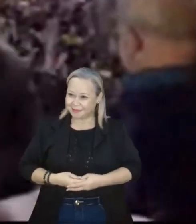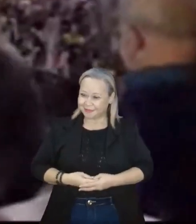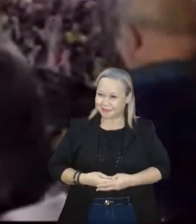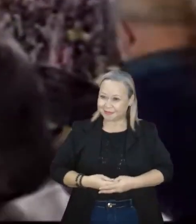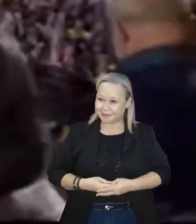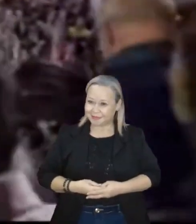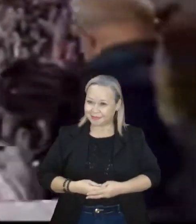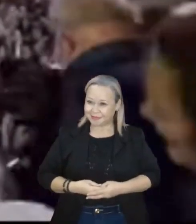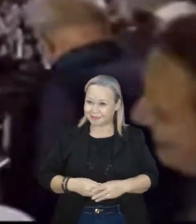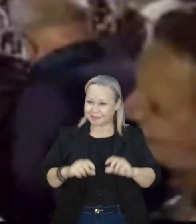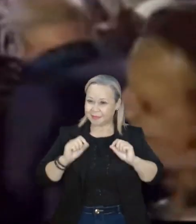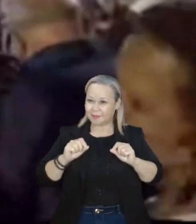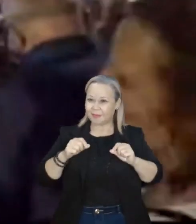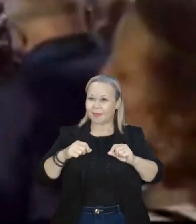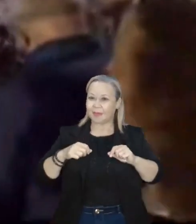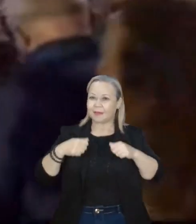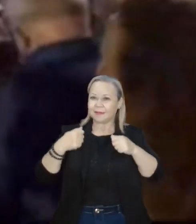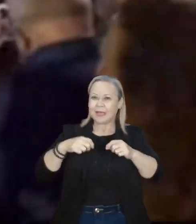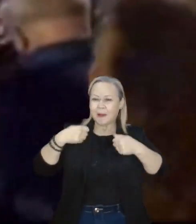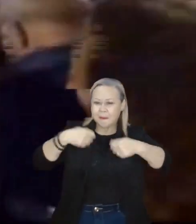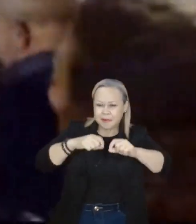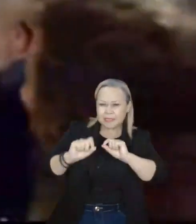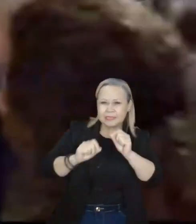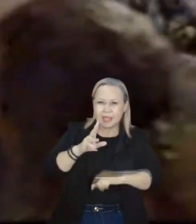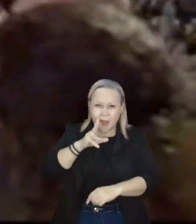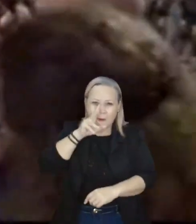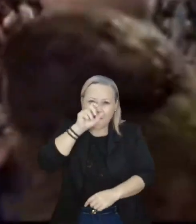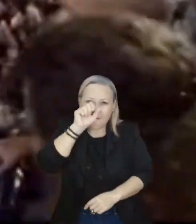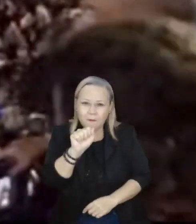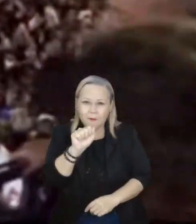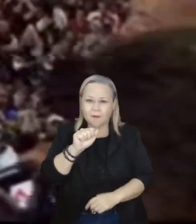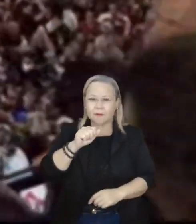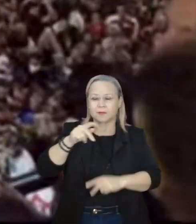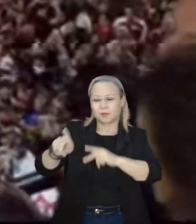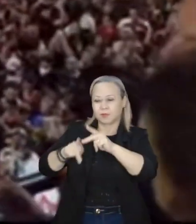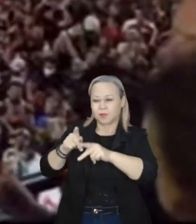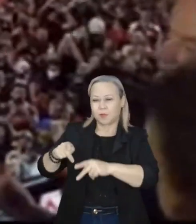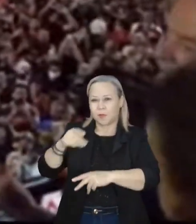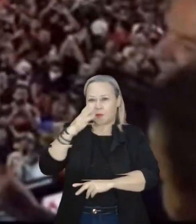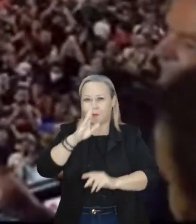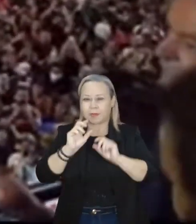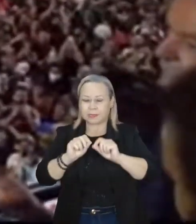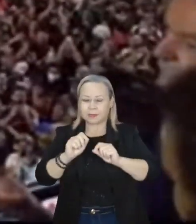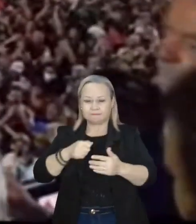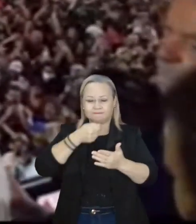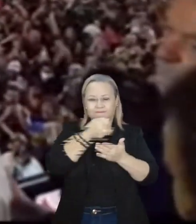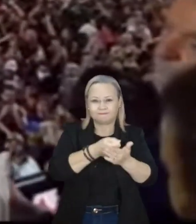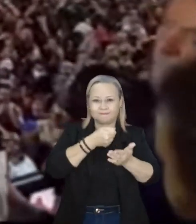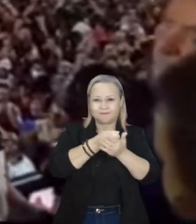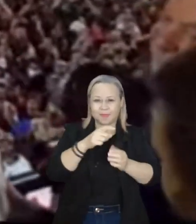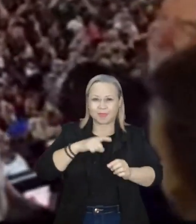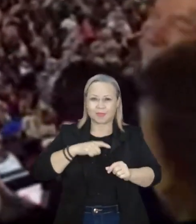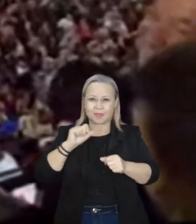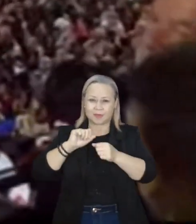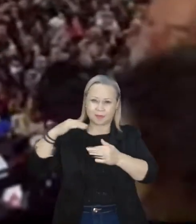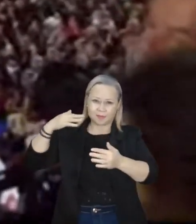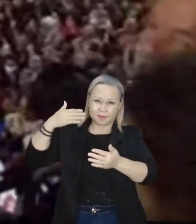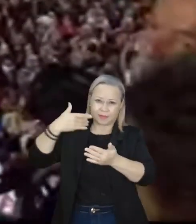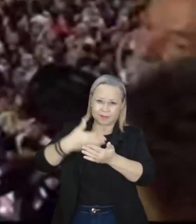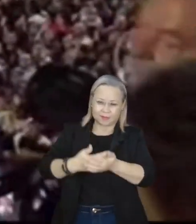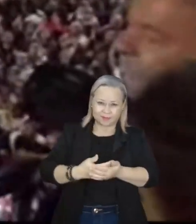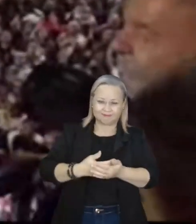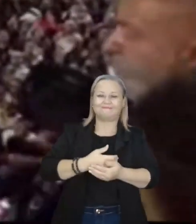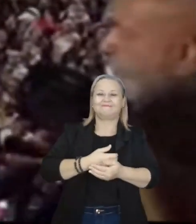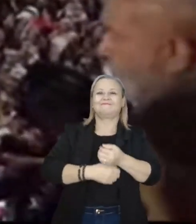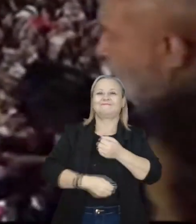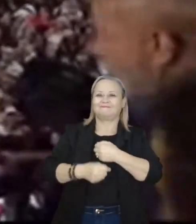E deve-se à força do povo brasileiro, da luta que nós fizemos durante todos esses anos